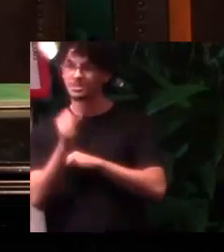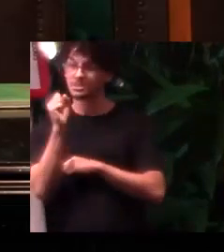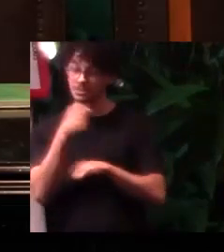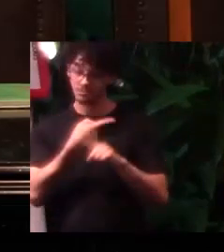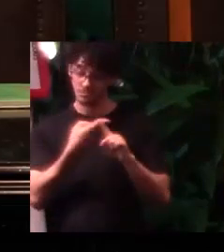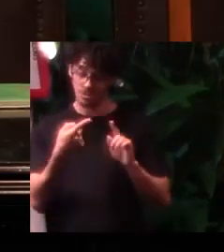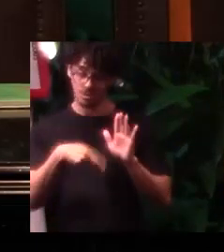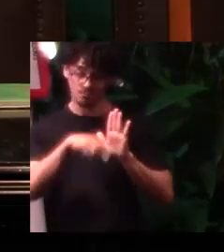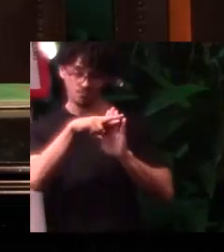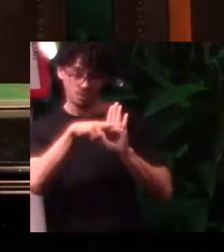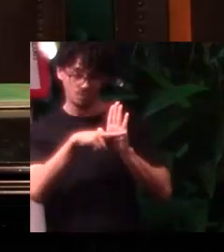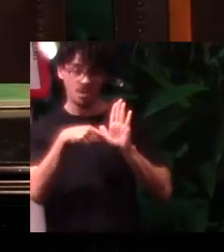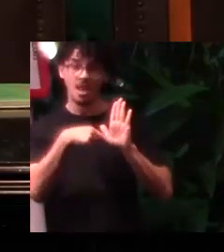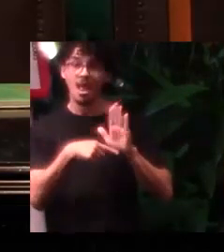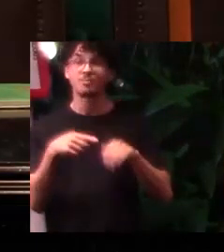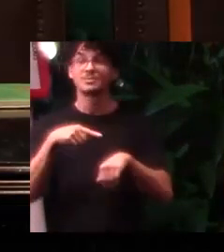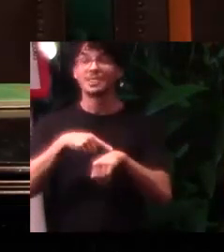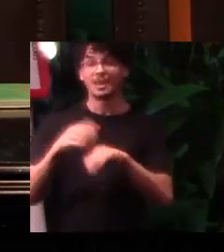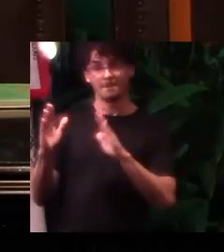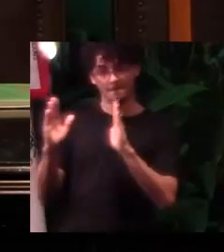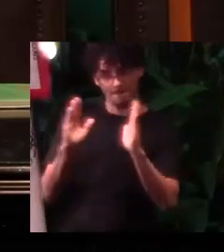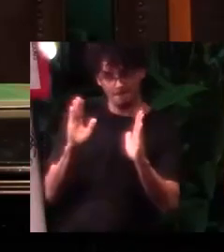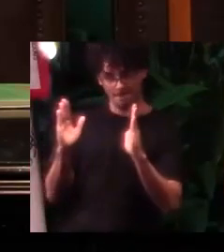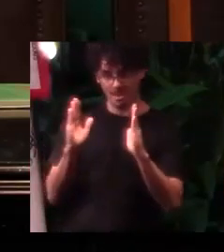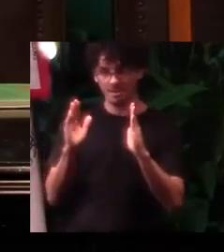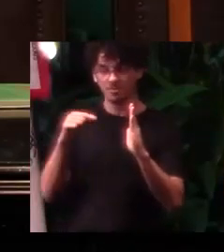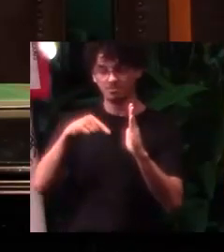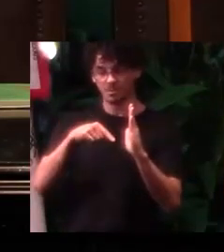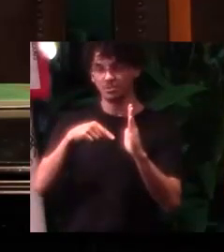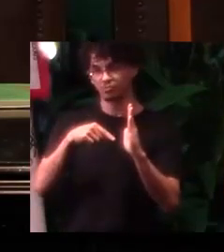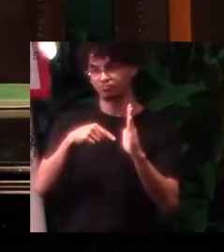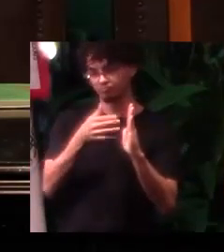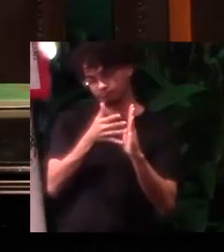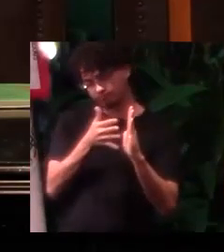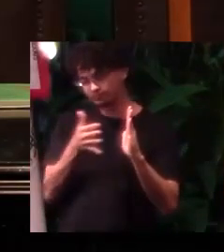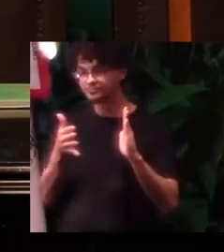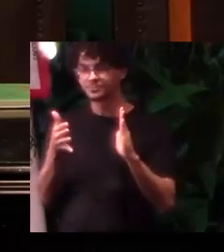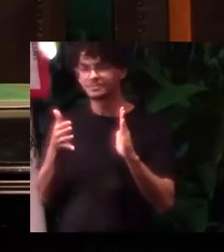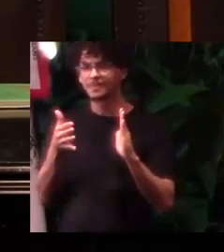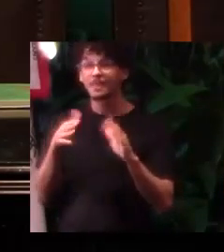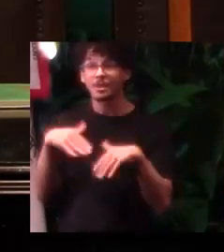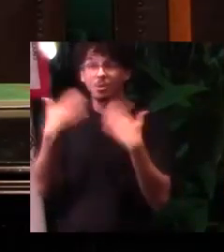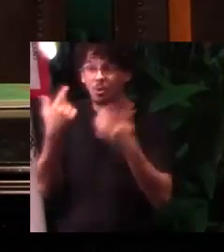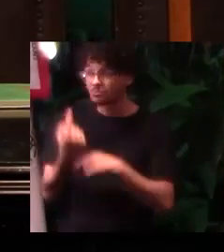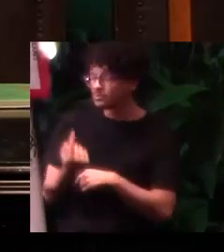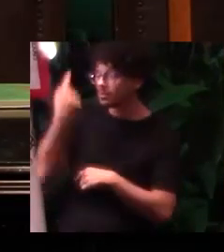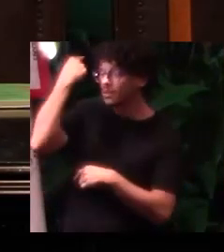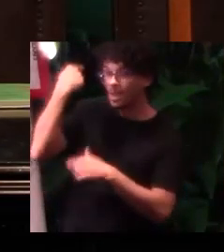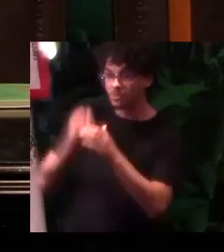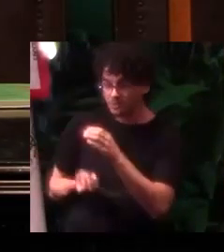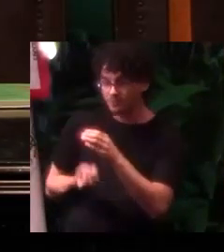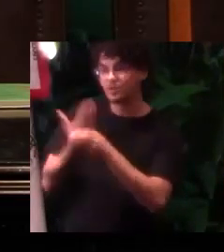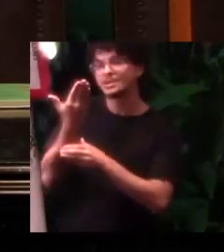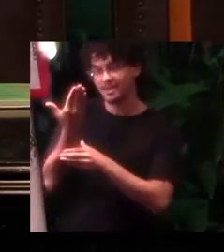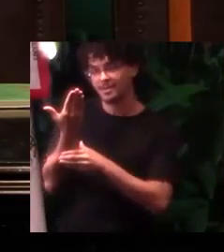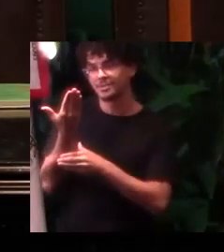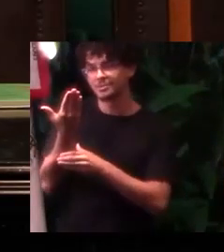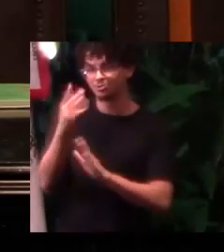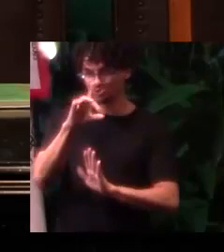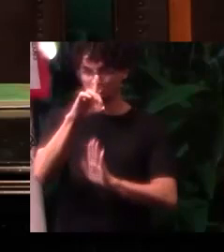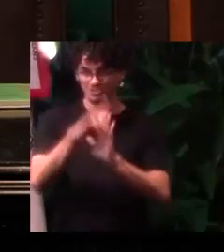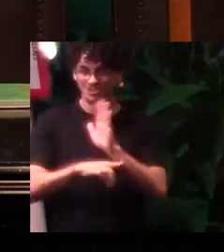são temporariamente, espacialmente estabelecidas e que, inclusive, quando foram criadas no direito moderno,